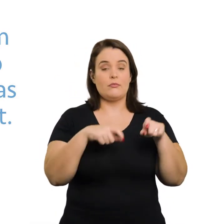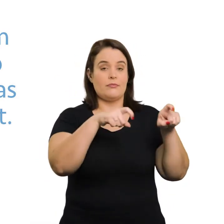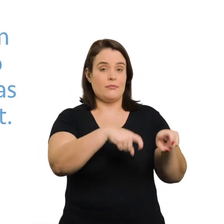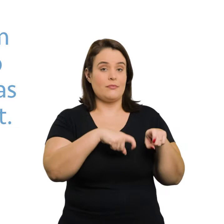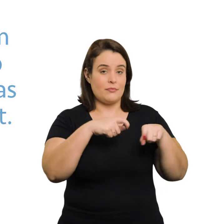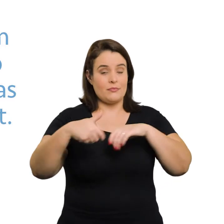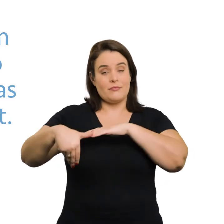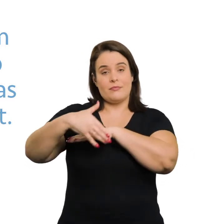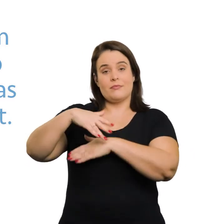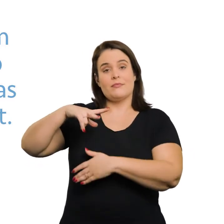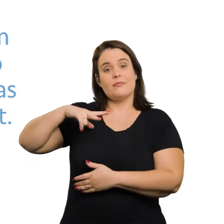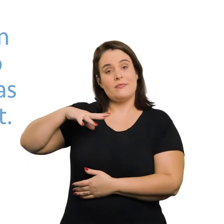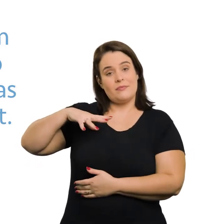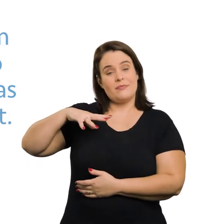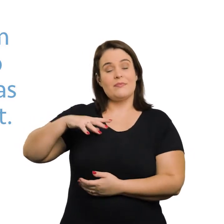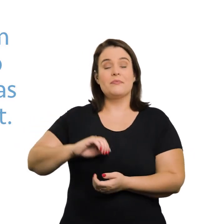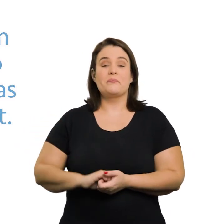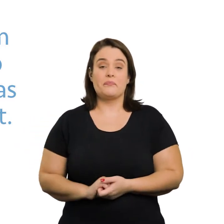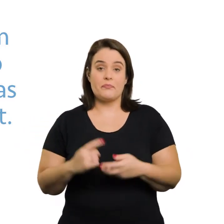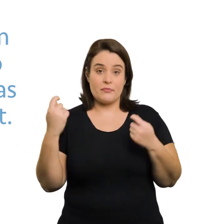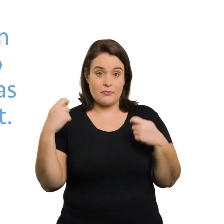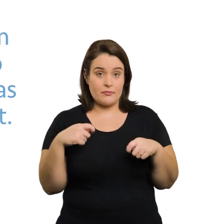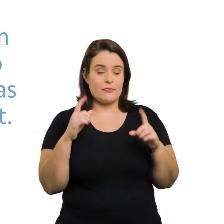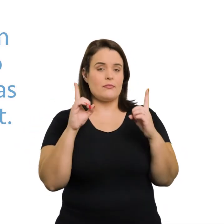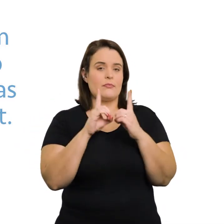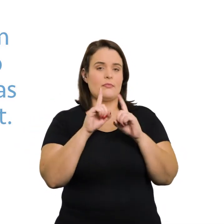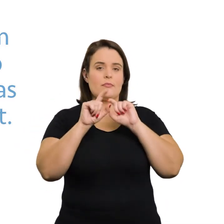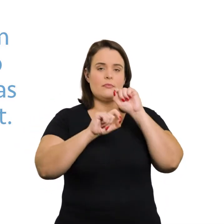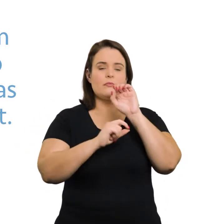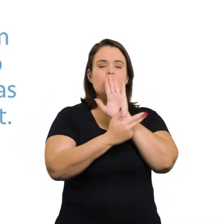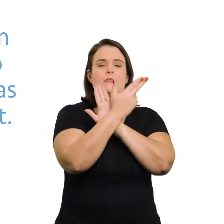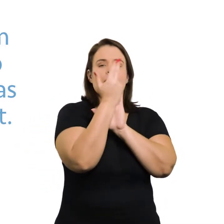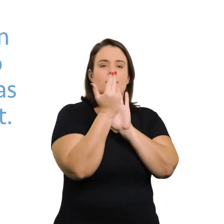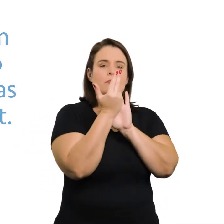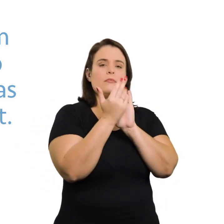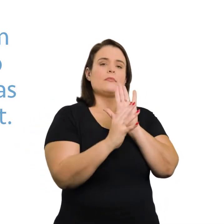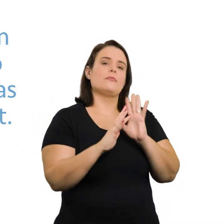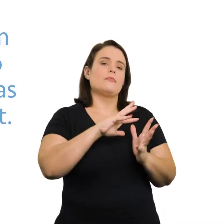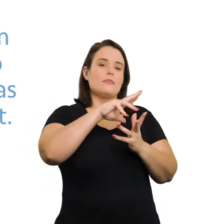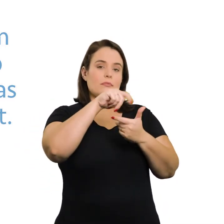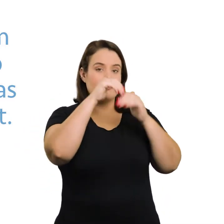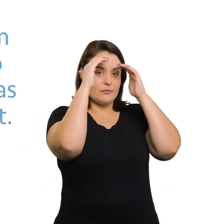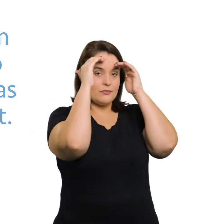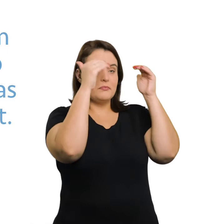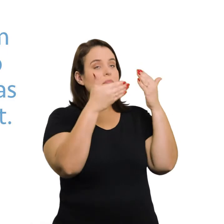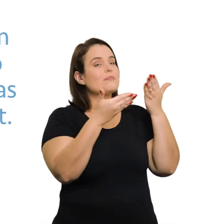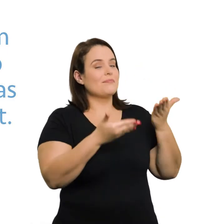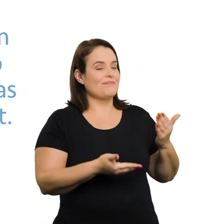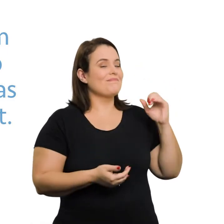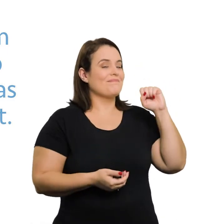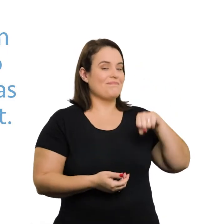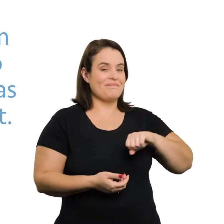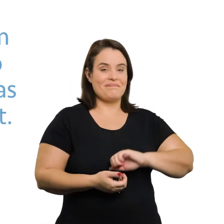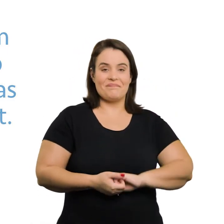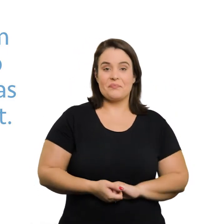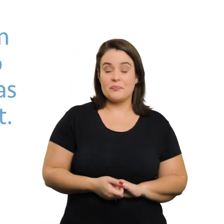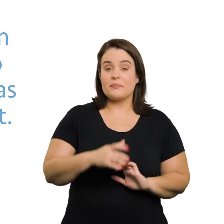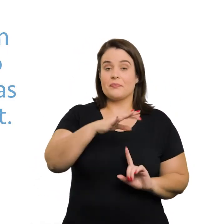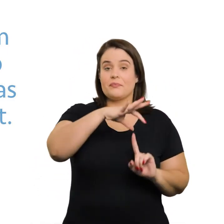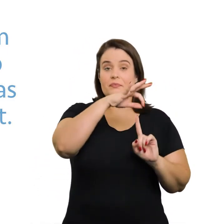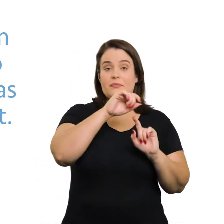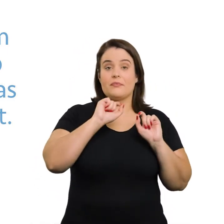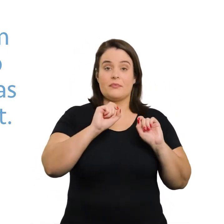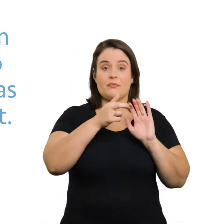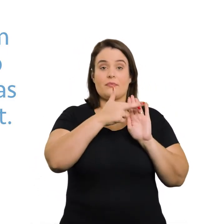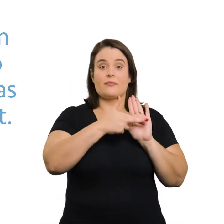coletivo, tanto na zona urbana como na rural, devem atender aos princípios do desenho universal,